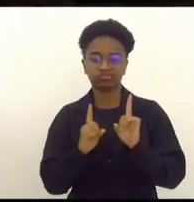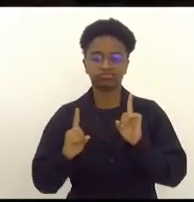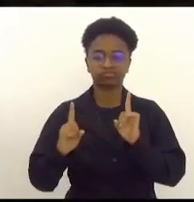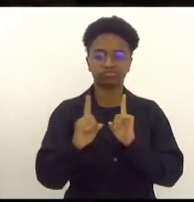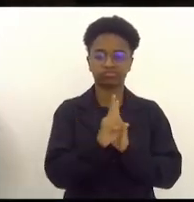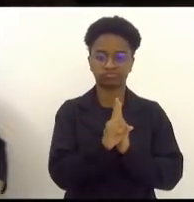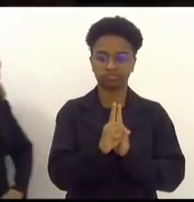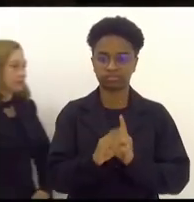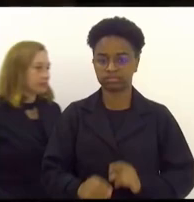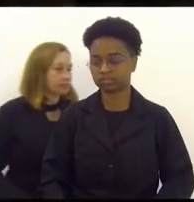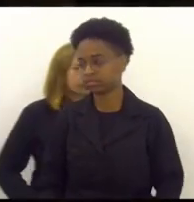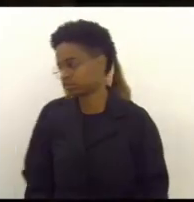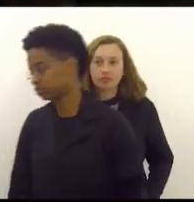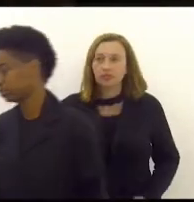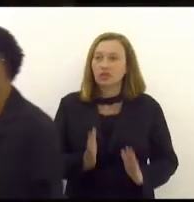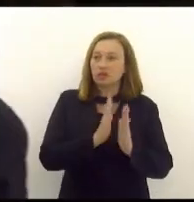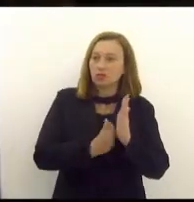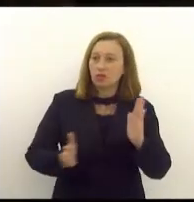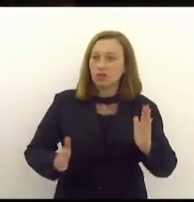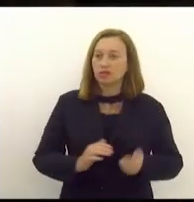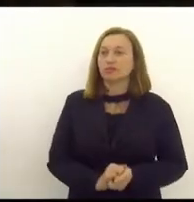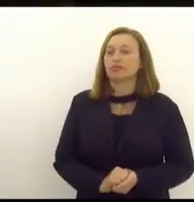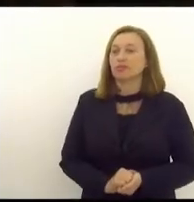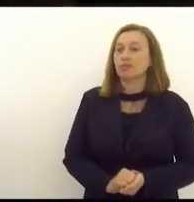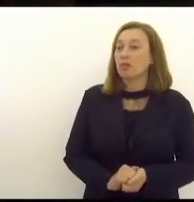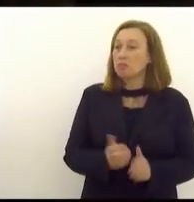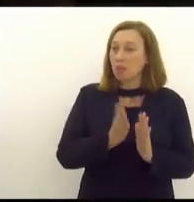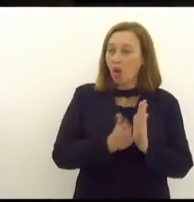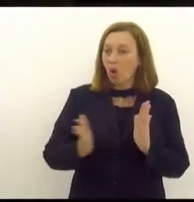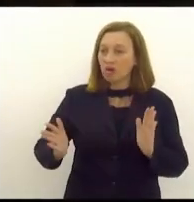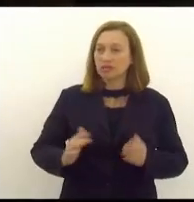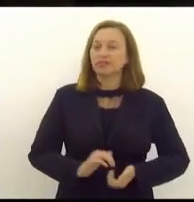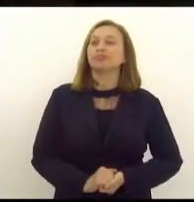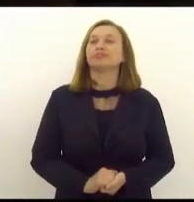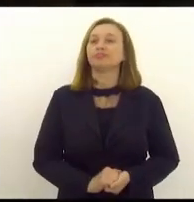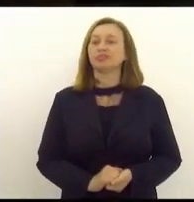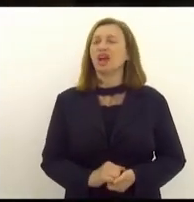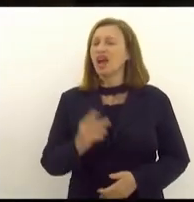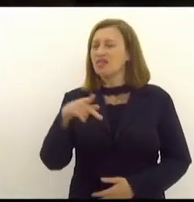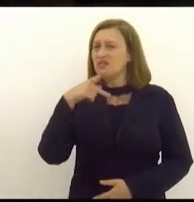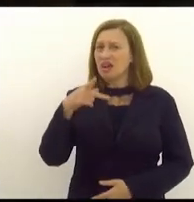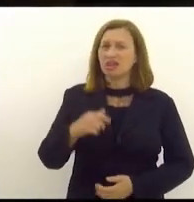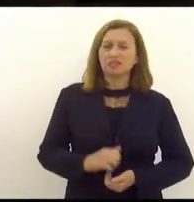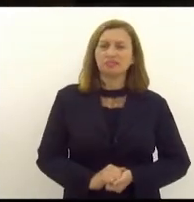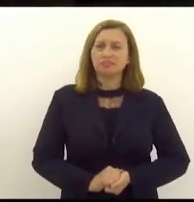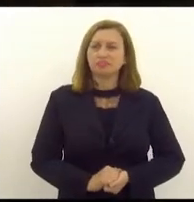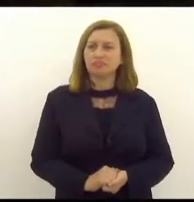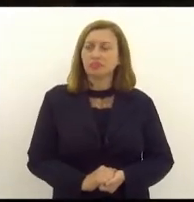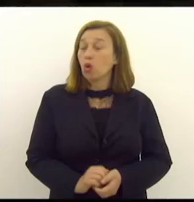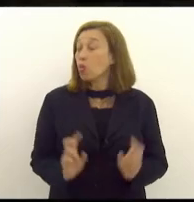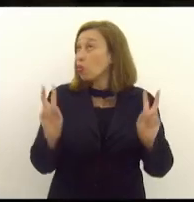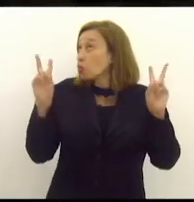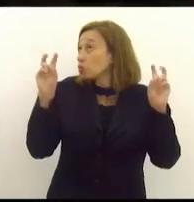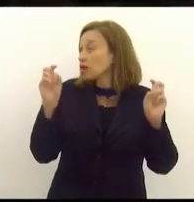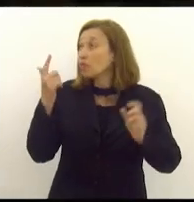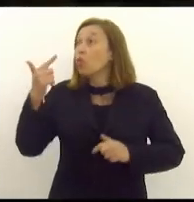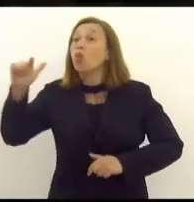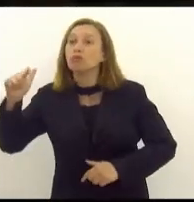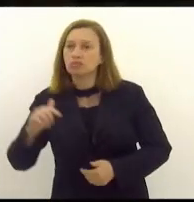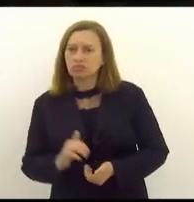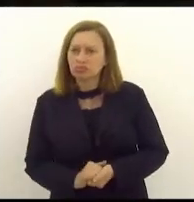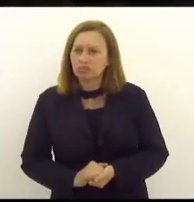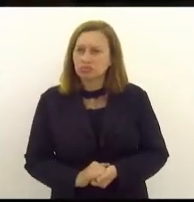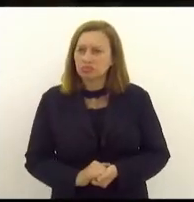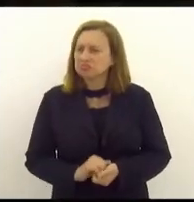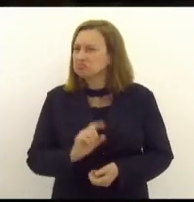ordem ou pela ordem aí fala sobre um tema outro que